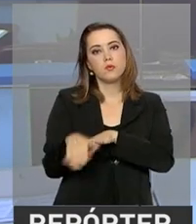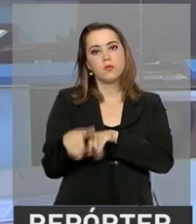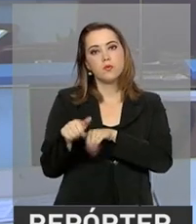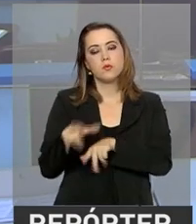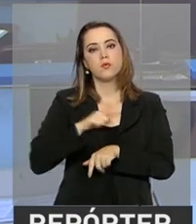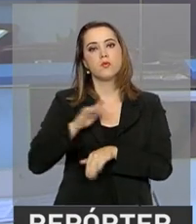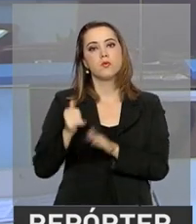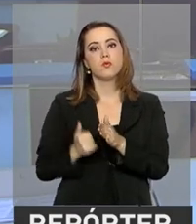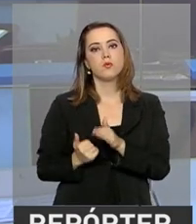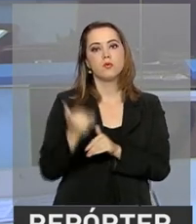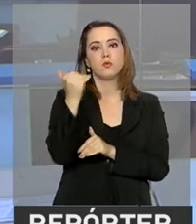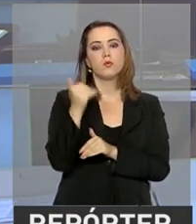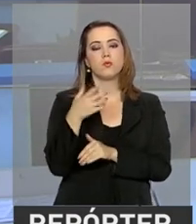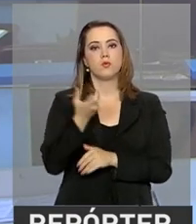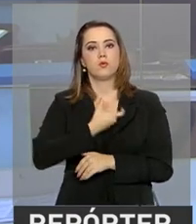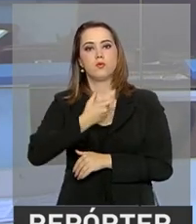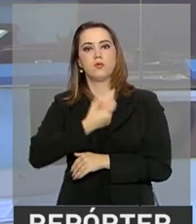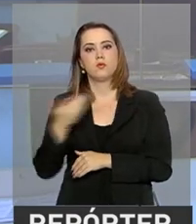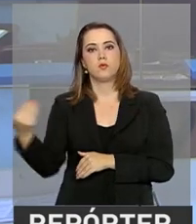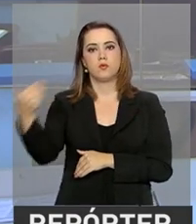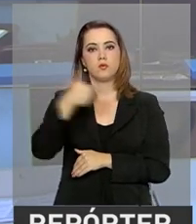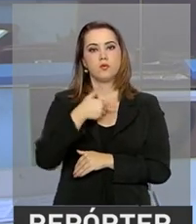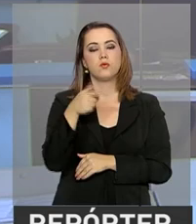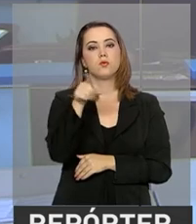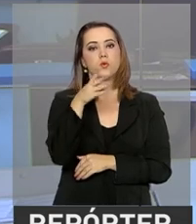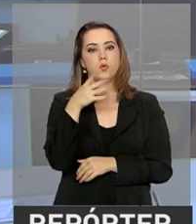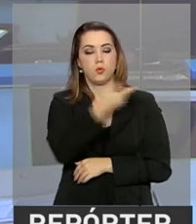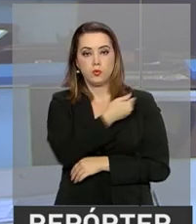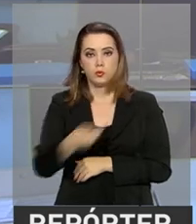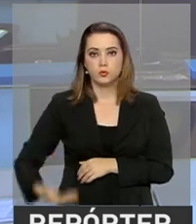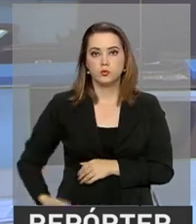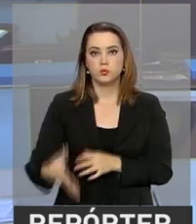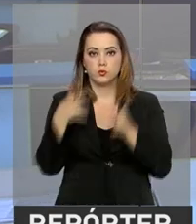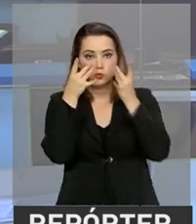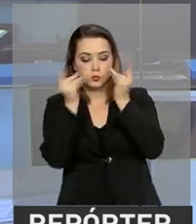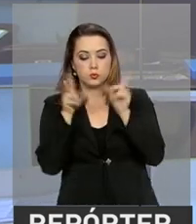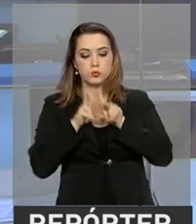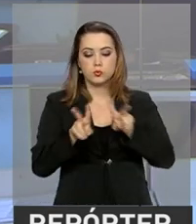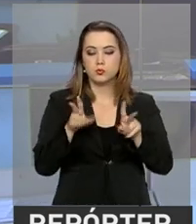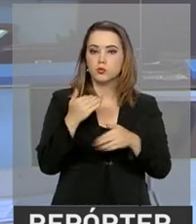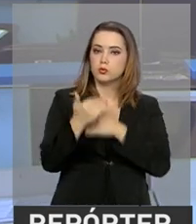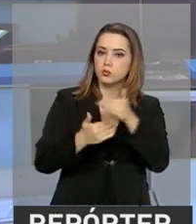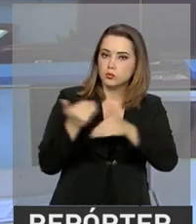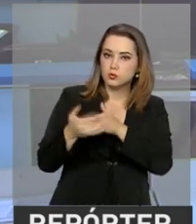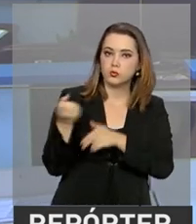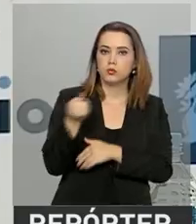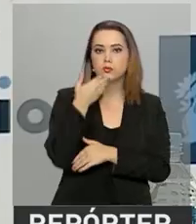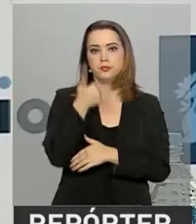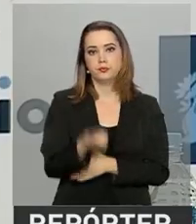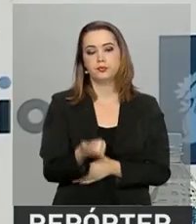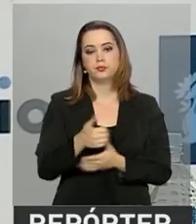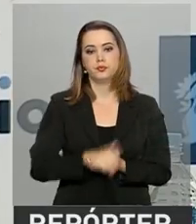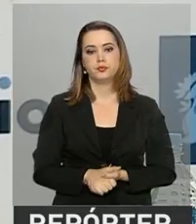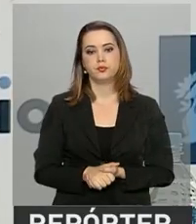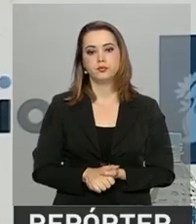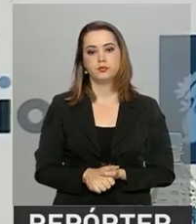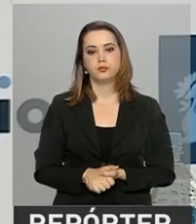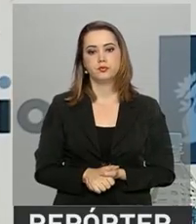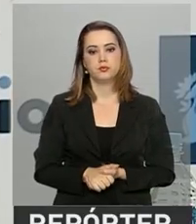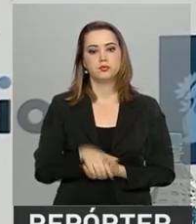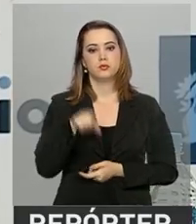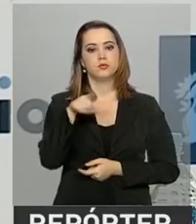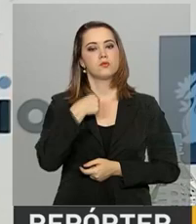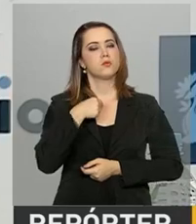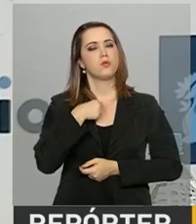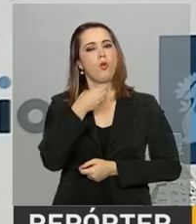mais medalhas vindo por aí. E o governo está atento para que tudo ocorra da melhor forma possível. O que eu posso